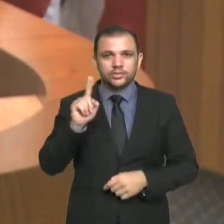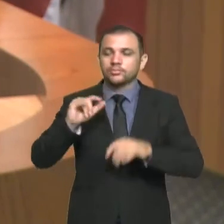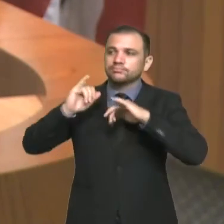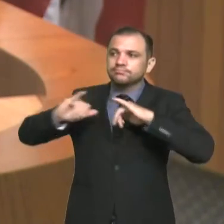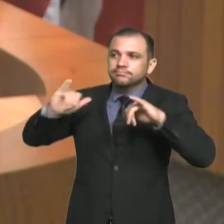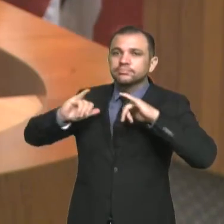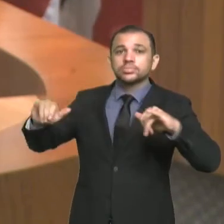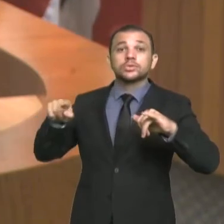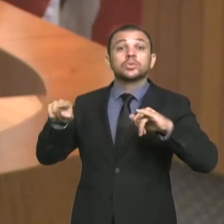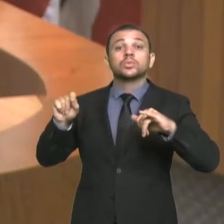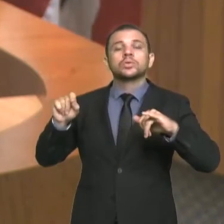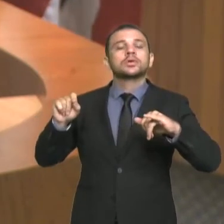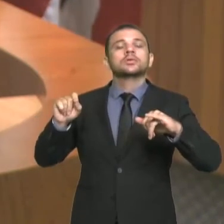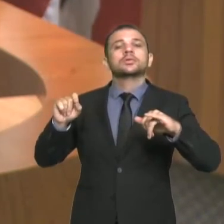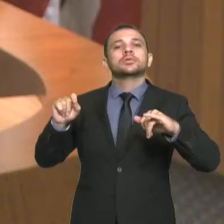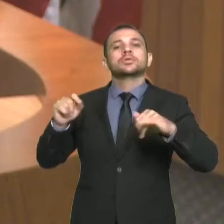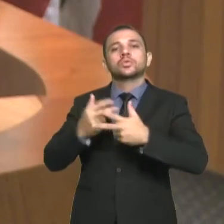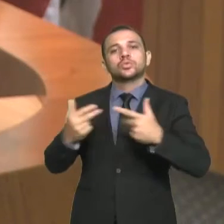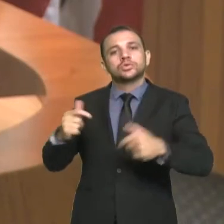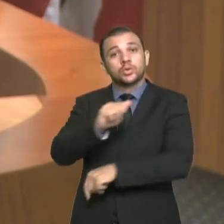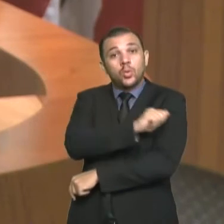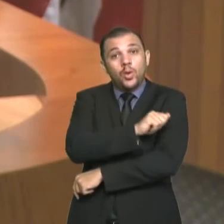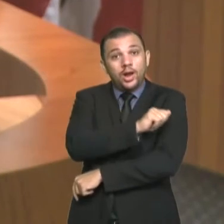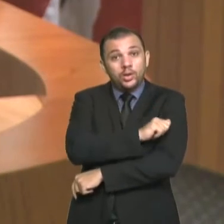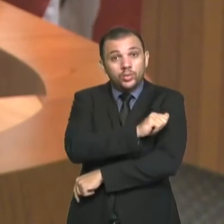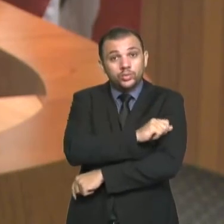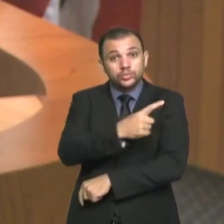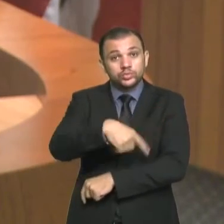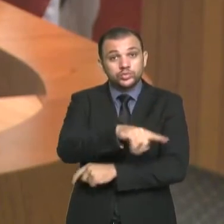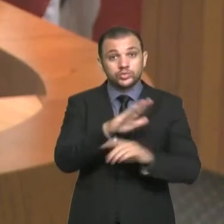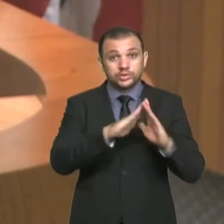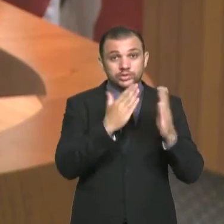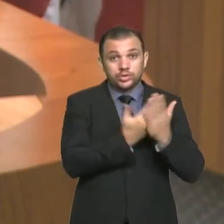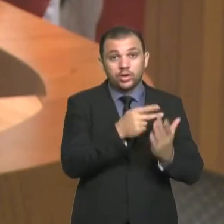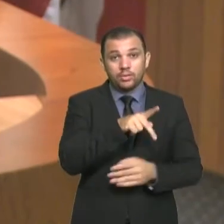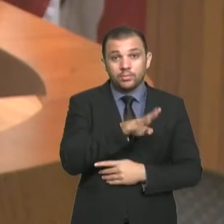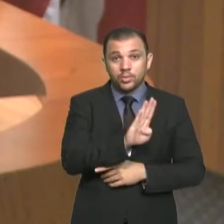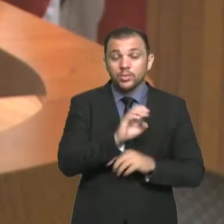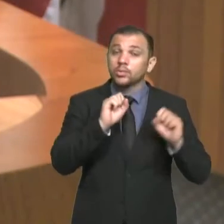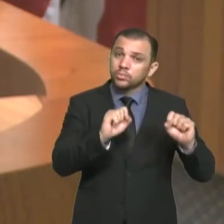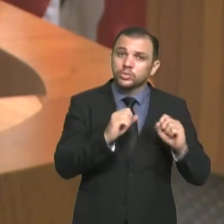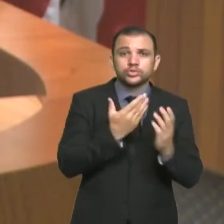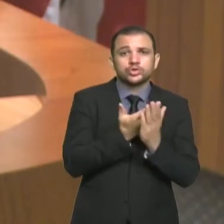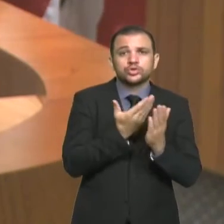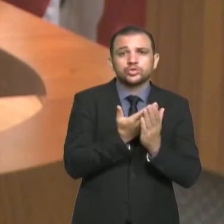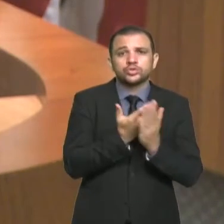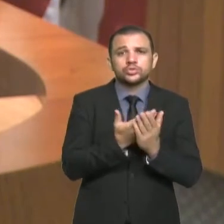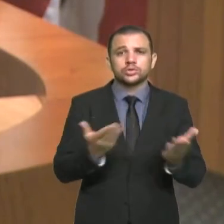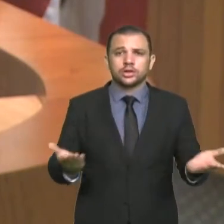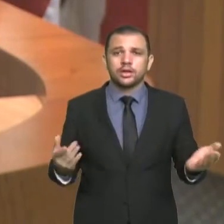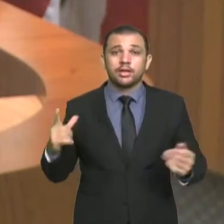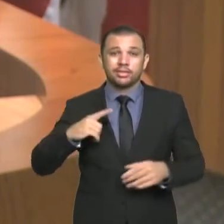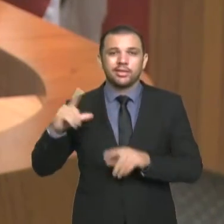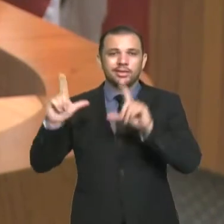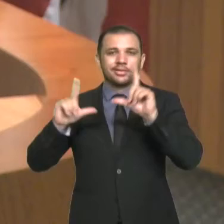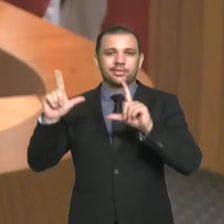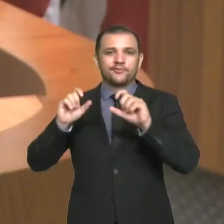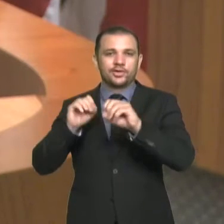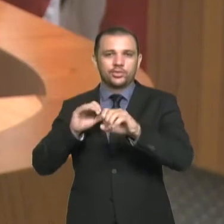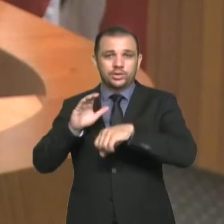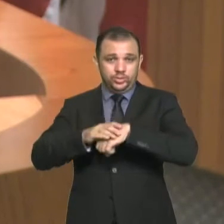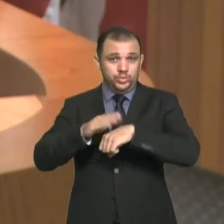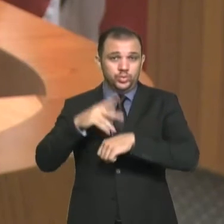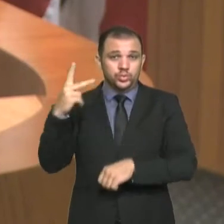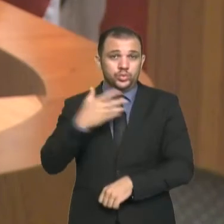televisão para que os alunos da rede pública municipal possam ter aulas. Existe a TV Educação, mantida pelo governo